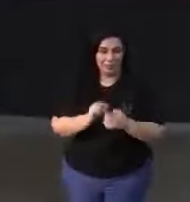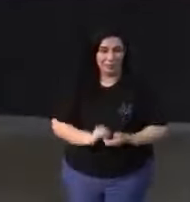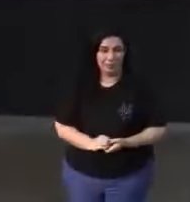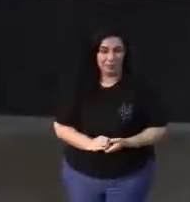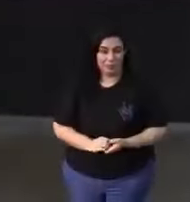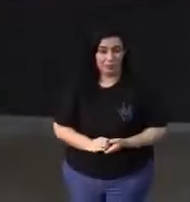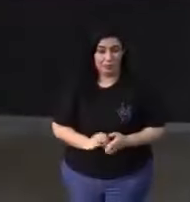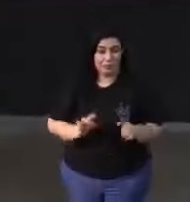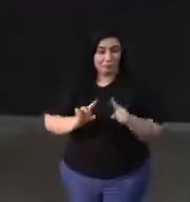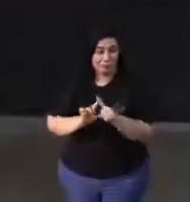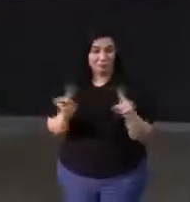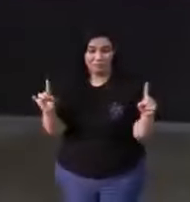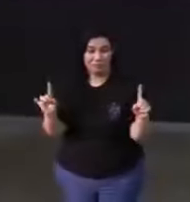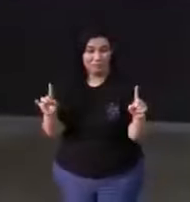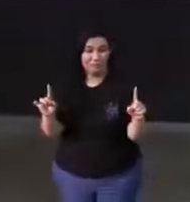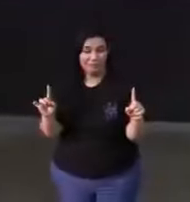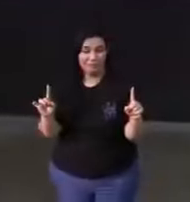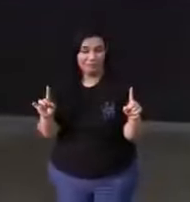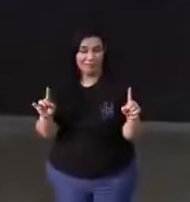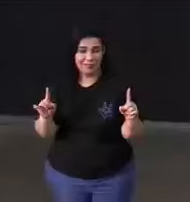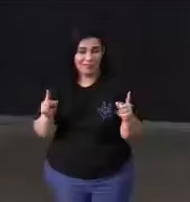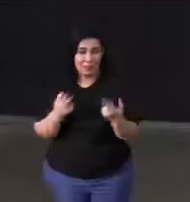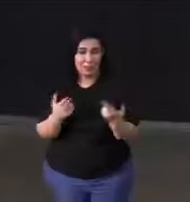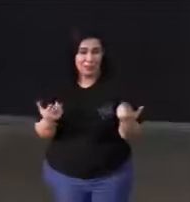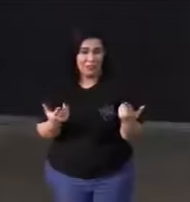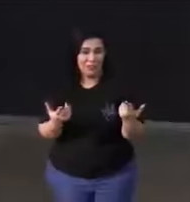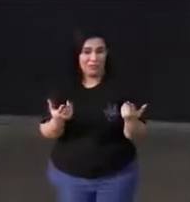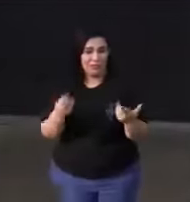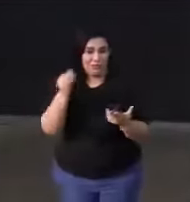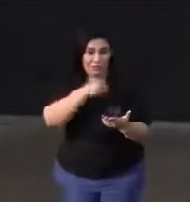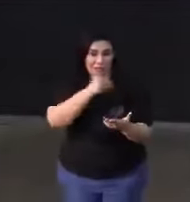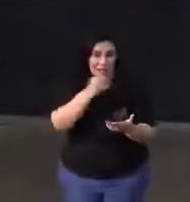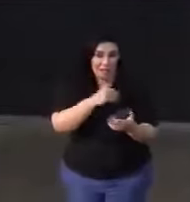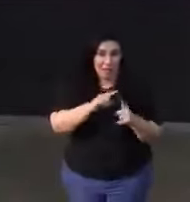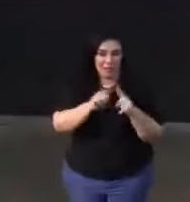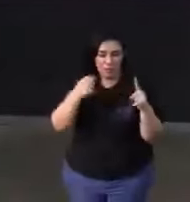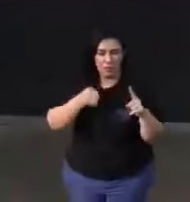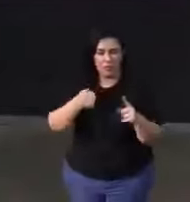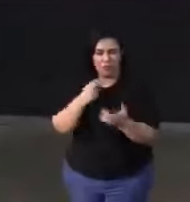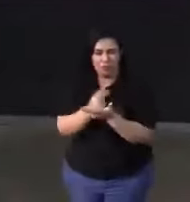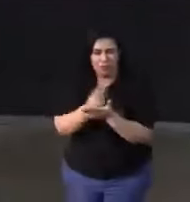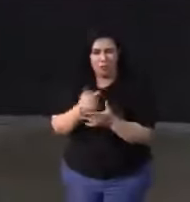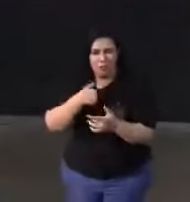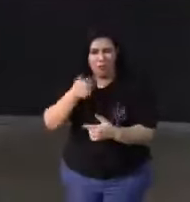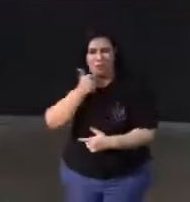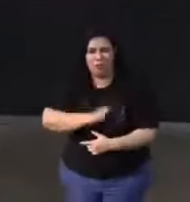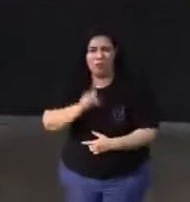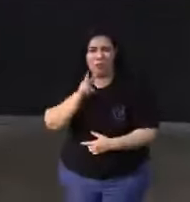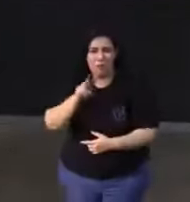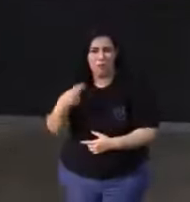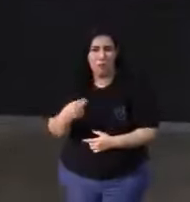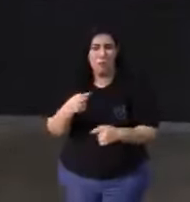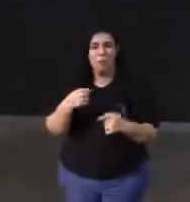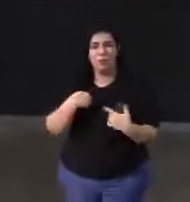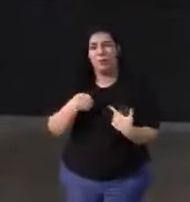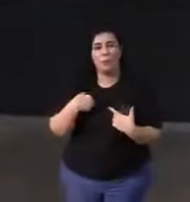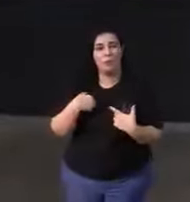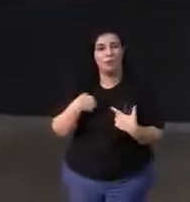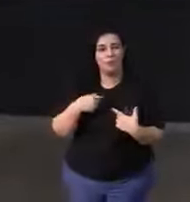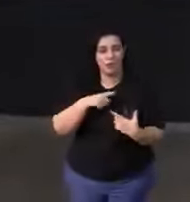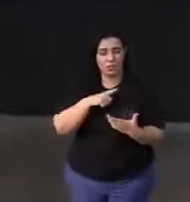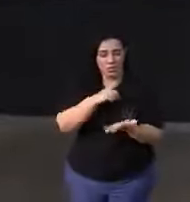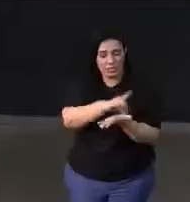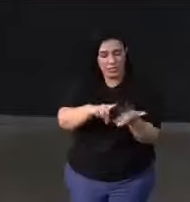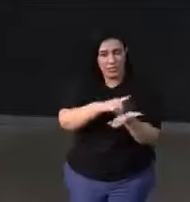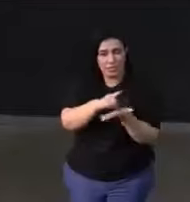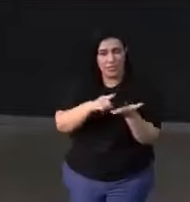Mas as coisas não deram muito certo. Mas eu continuava ali, eu vou conseguir. E eu pegava as caixinhas de CD